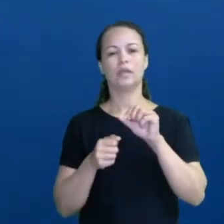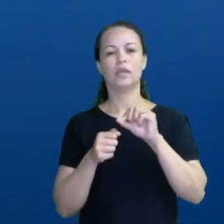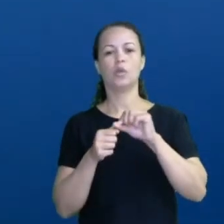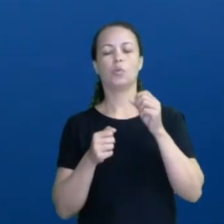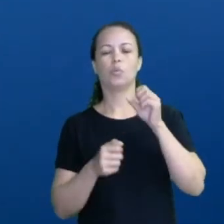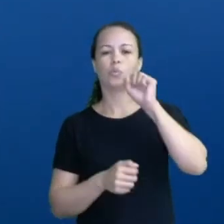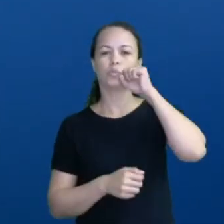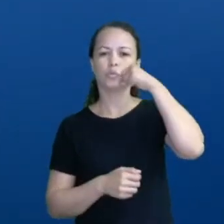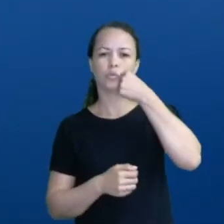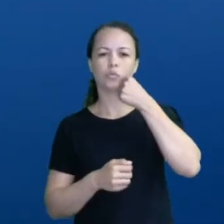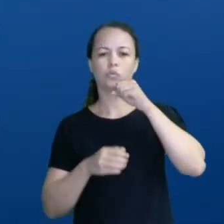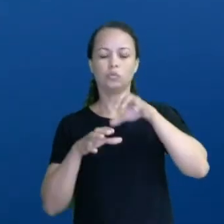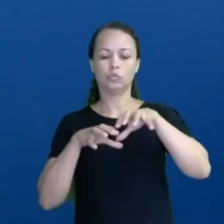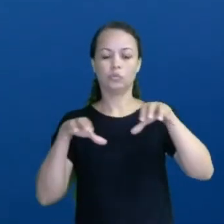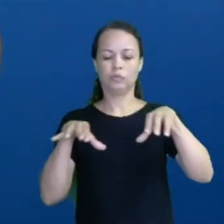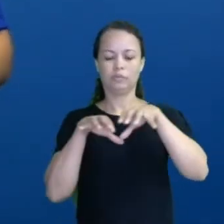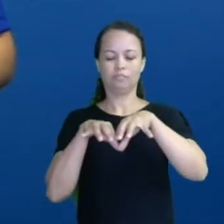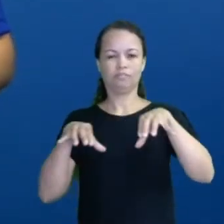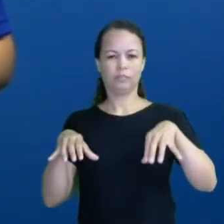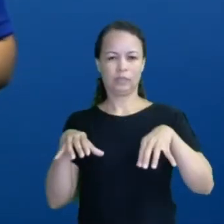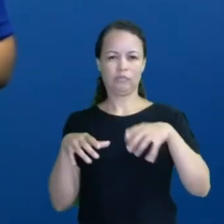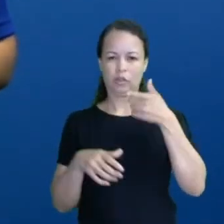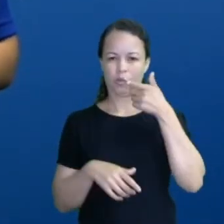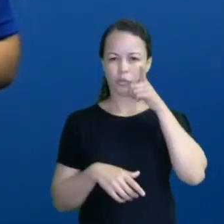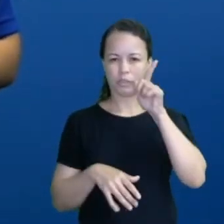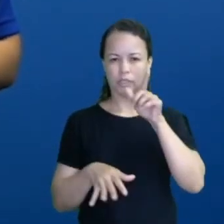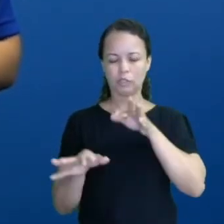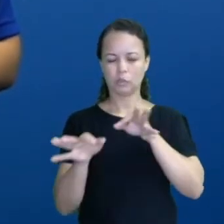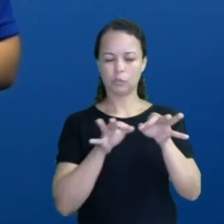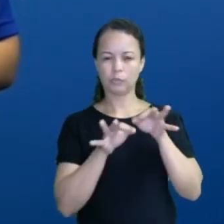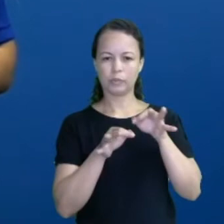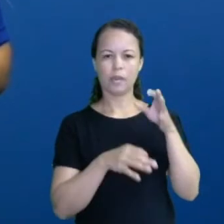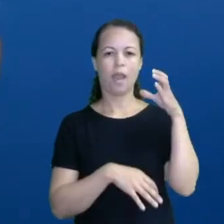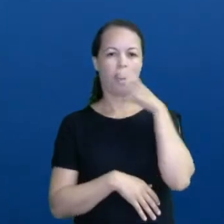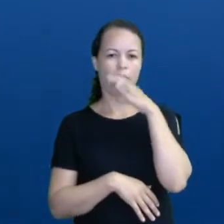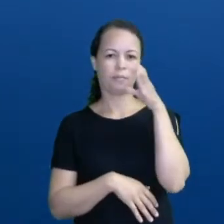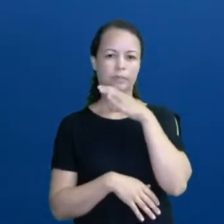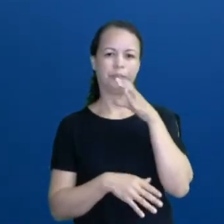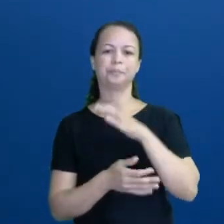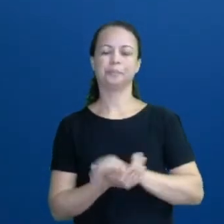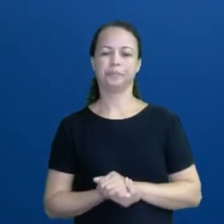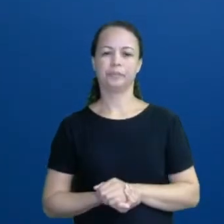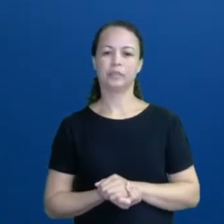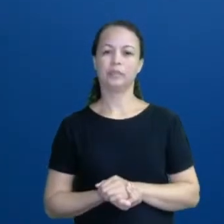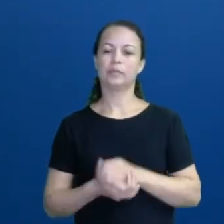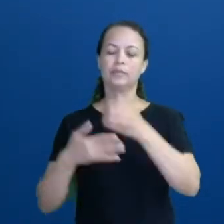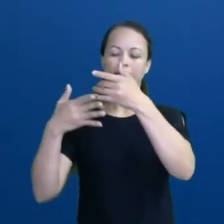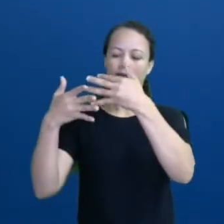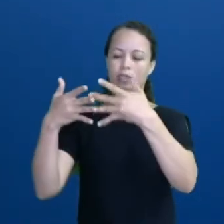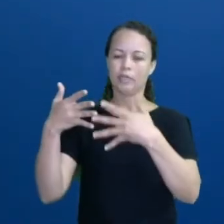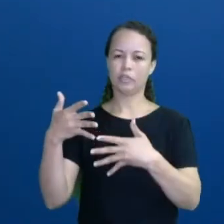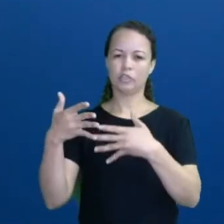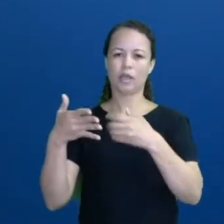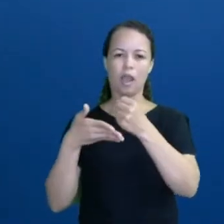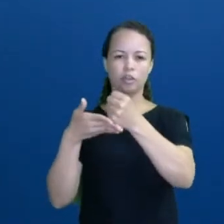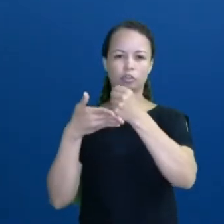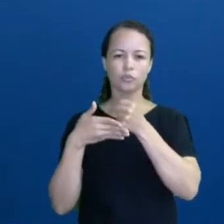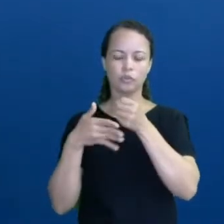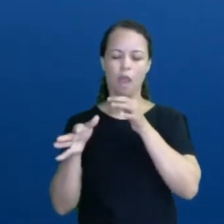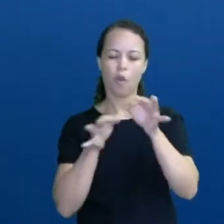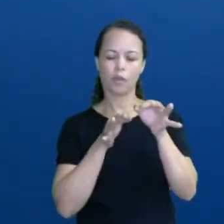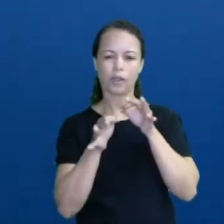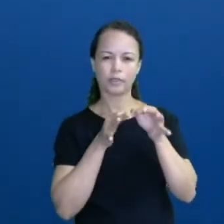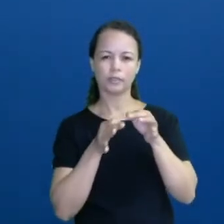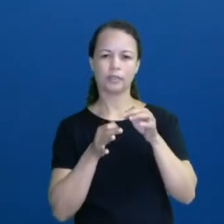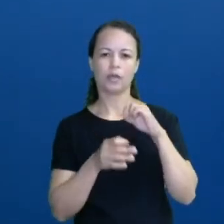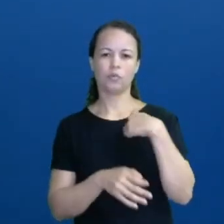com tudo separadinho, ela vai conseguir fazer tudo mais rápido. Por isso que a lista nos ajuda a organizar